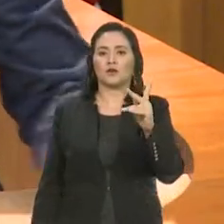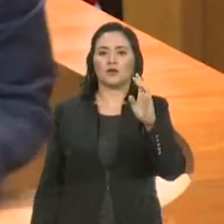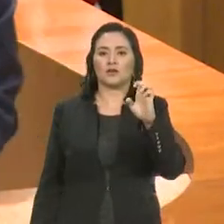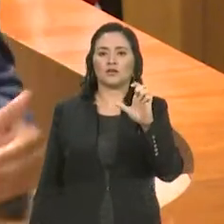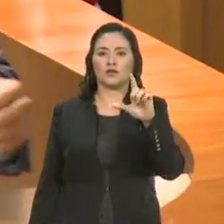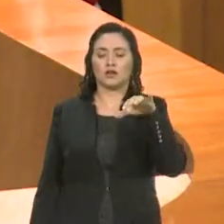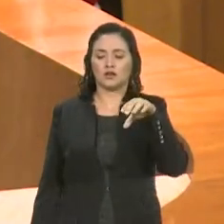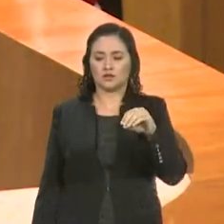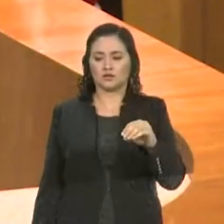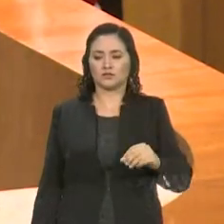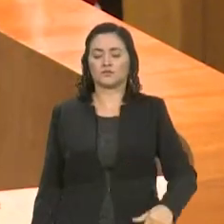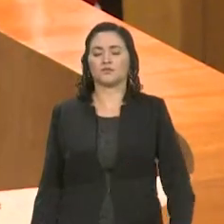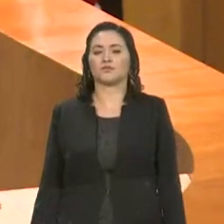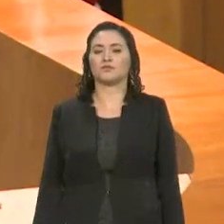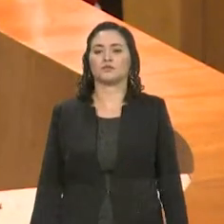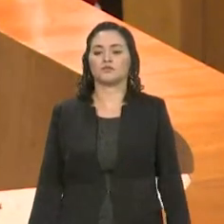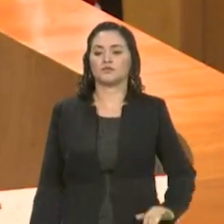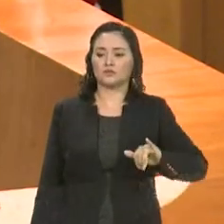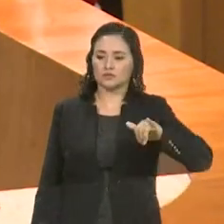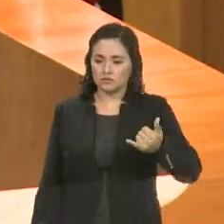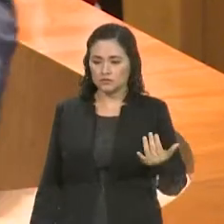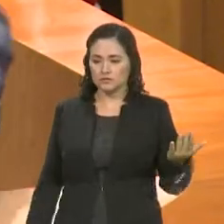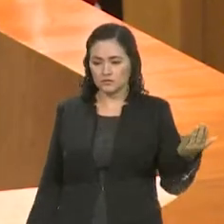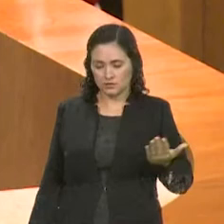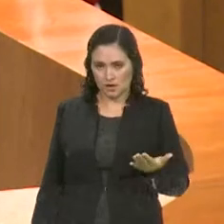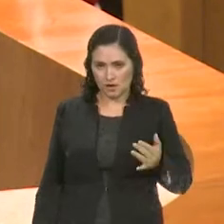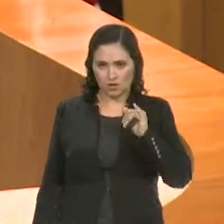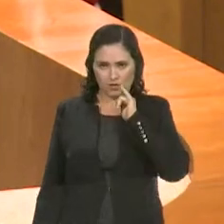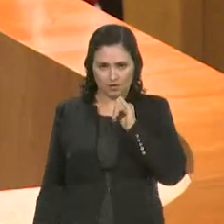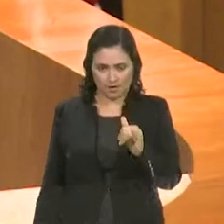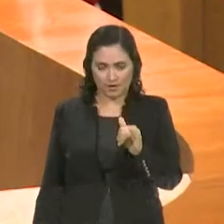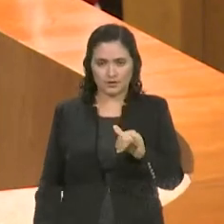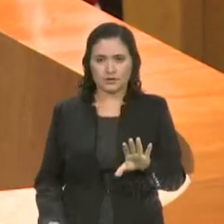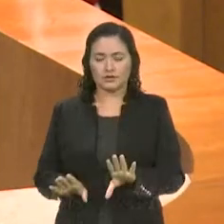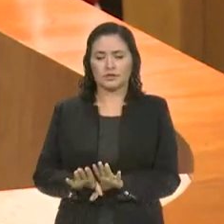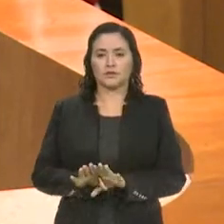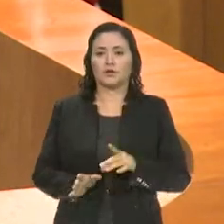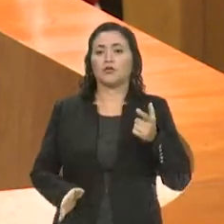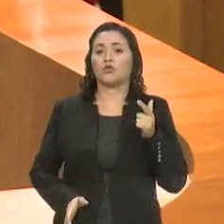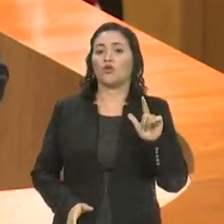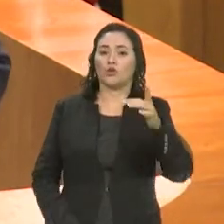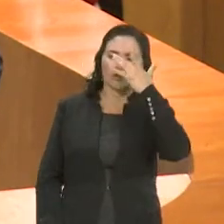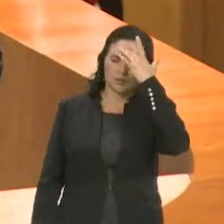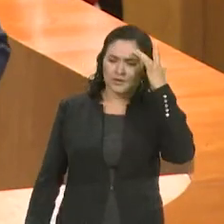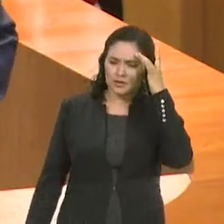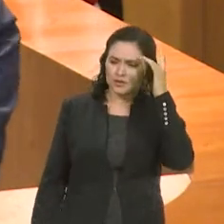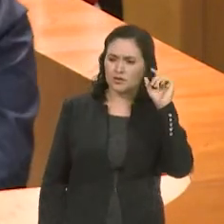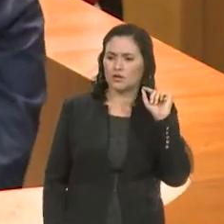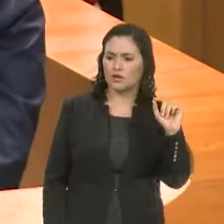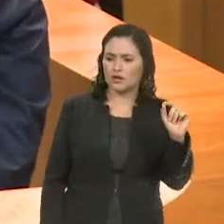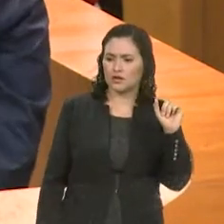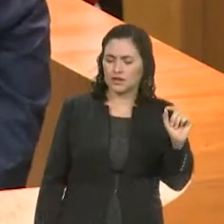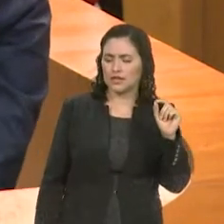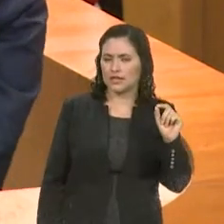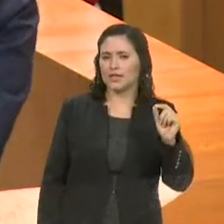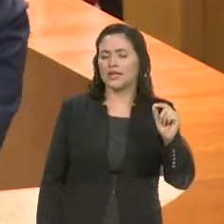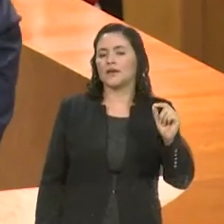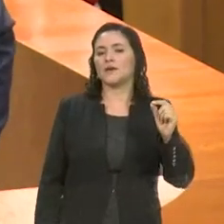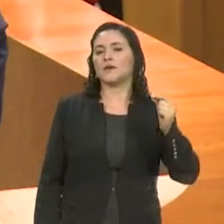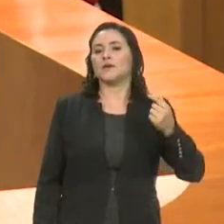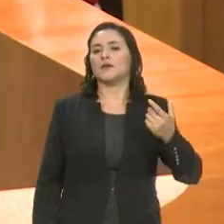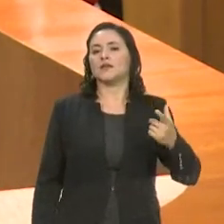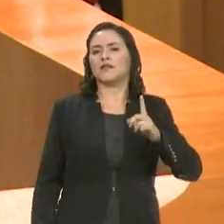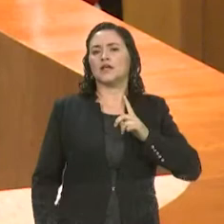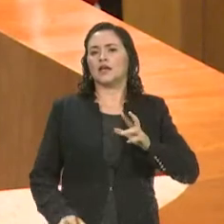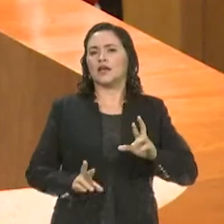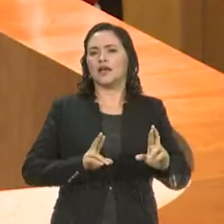obrigado. Presidente, aproveito para falar também de uma outra pessoa que me aproximei nos últimos dias e que eu